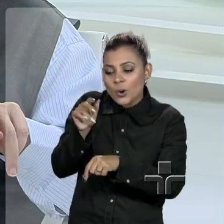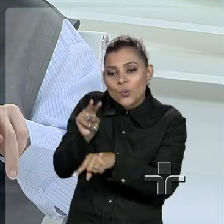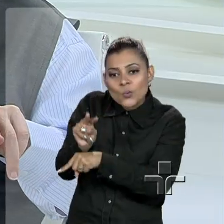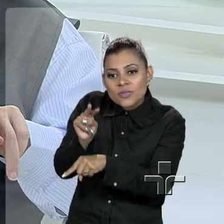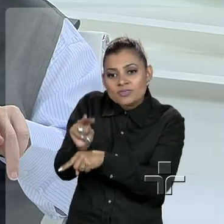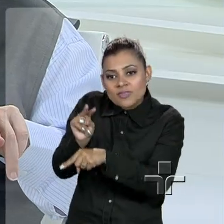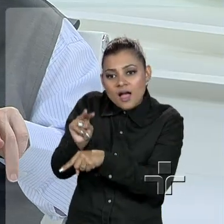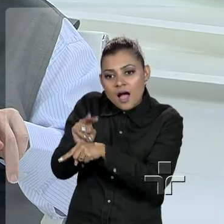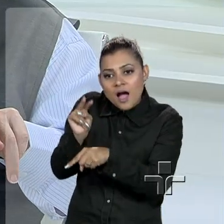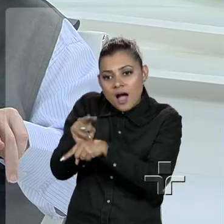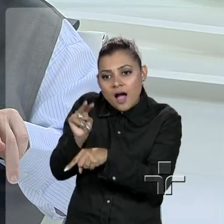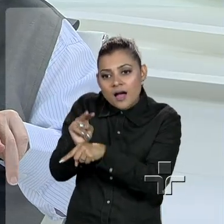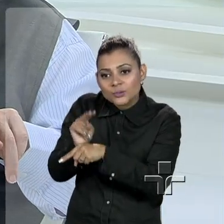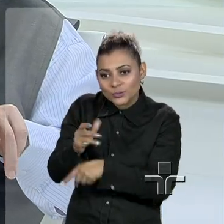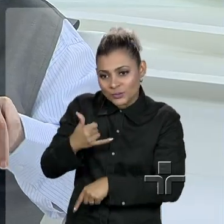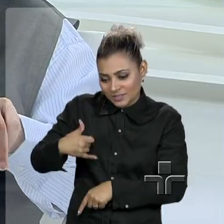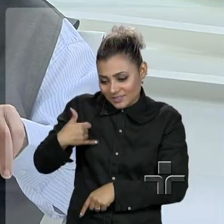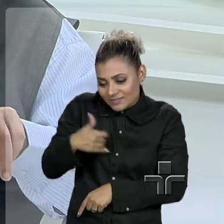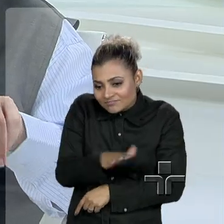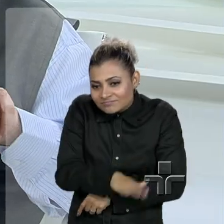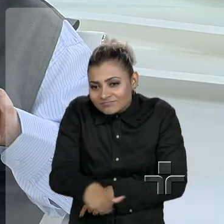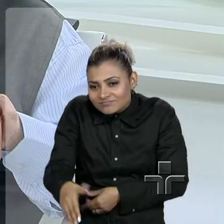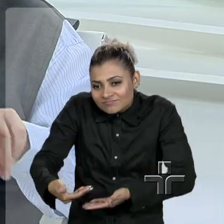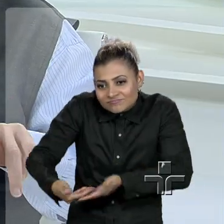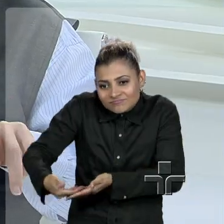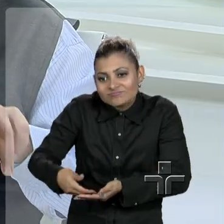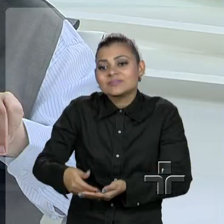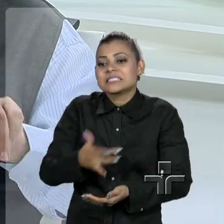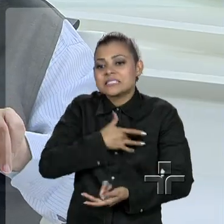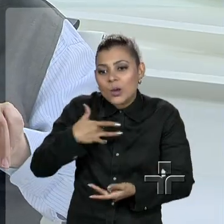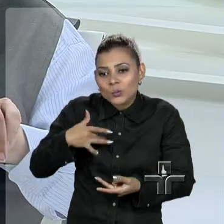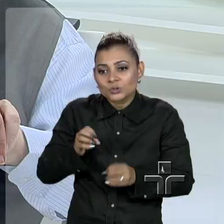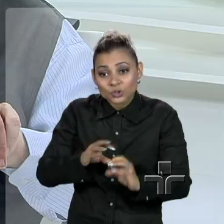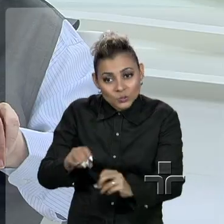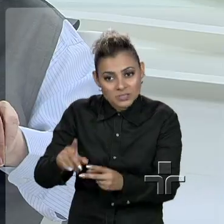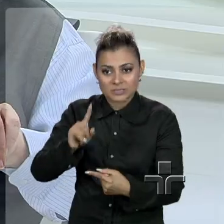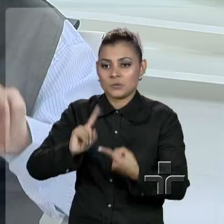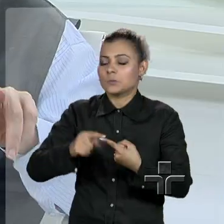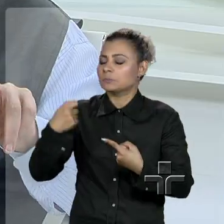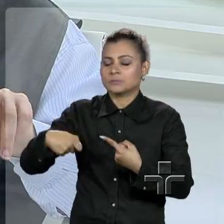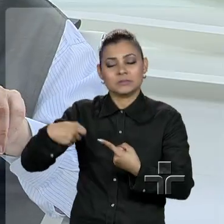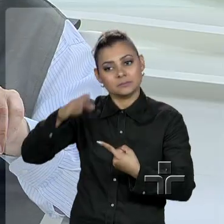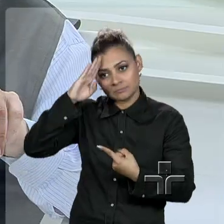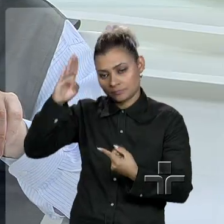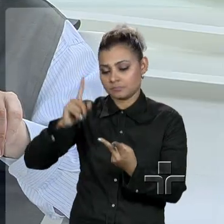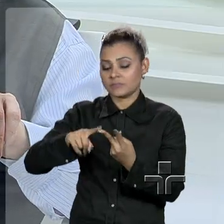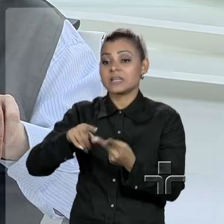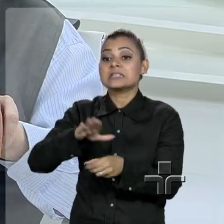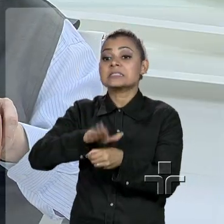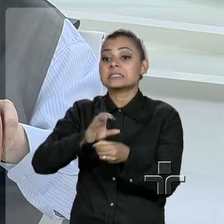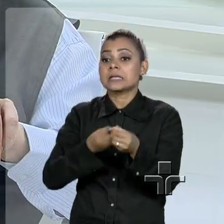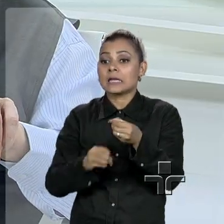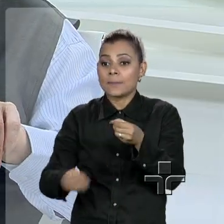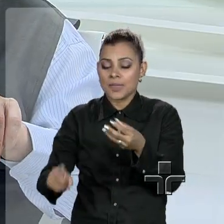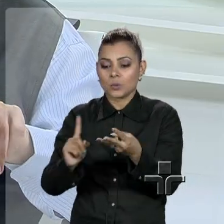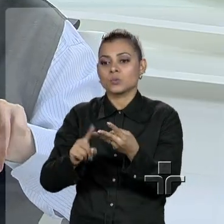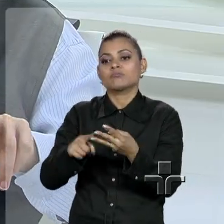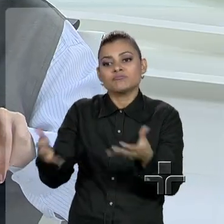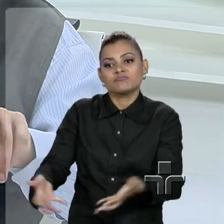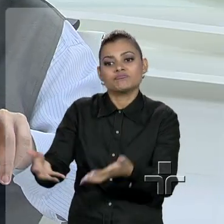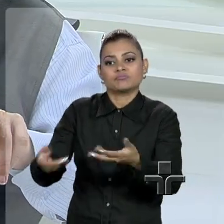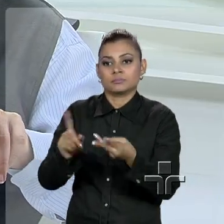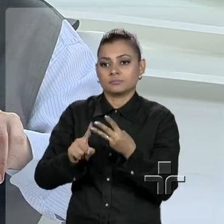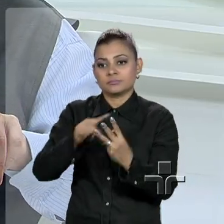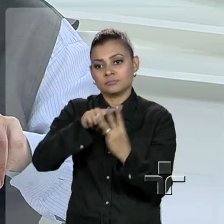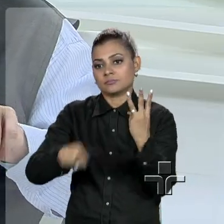cuidados na primeira infância, ou seja, saúde, educação e saneamento. Se você